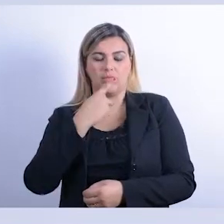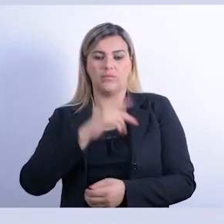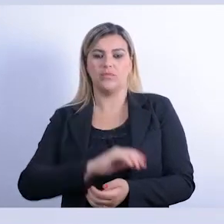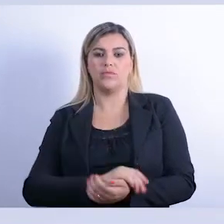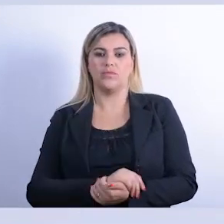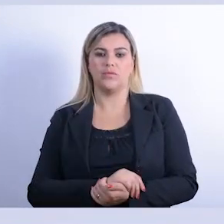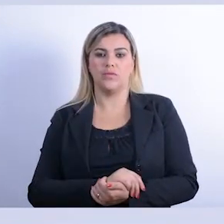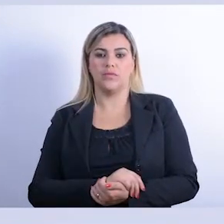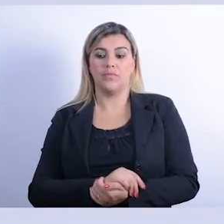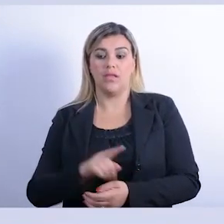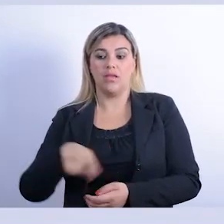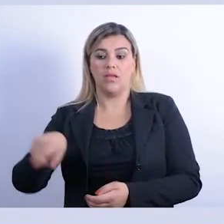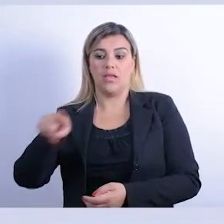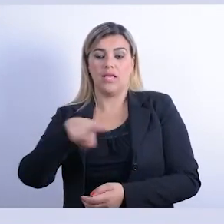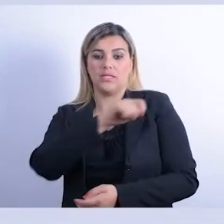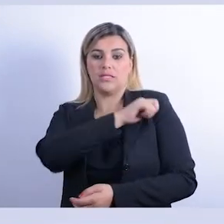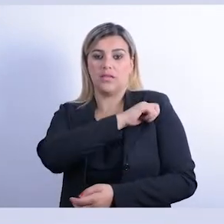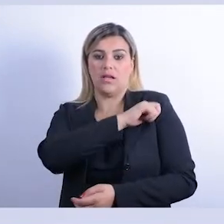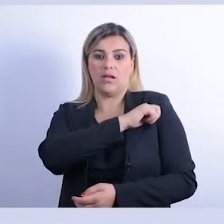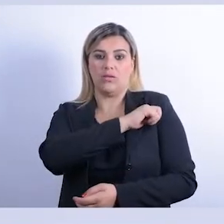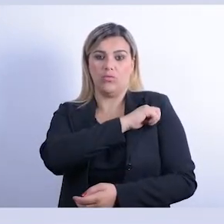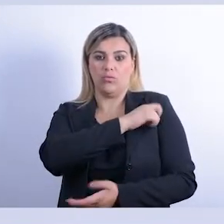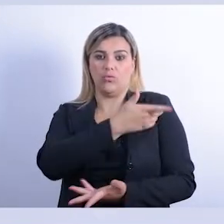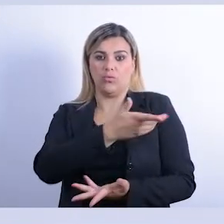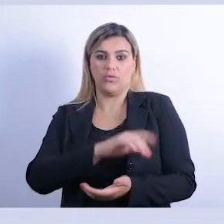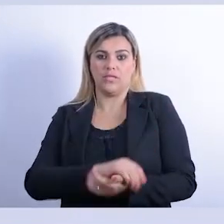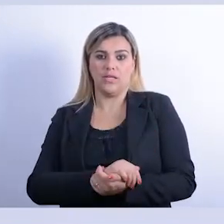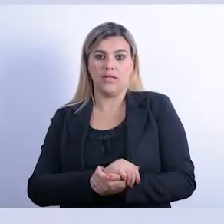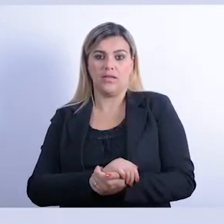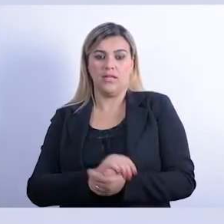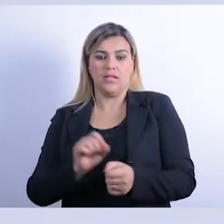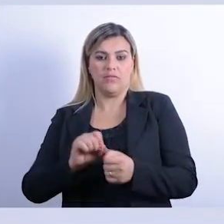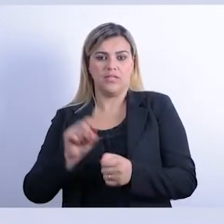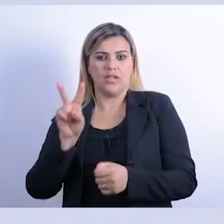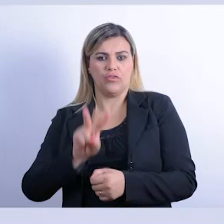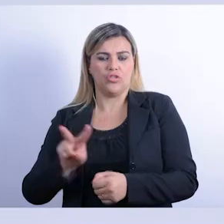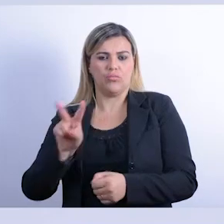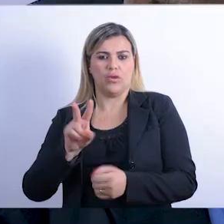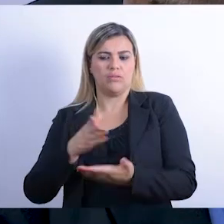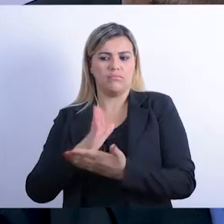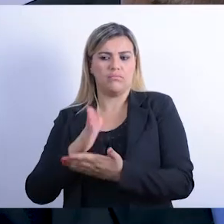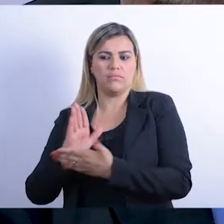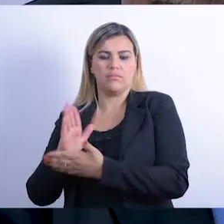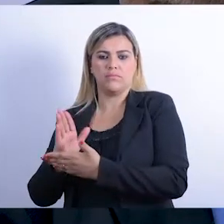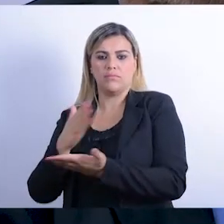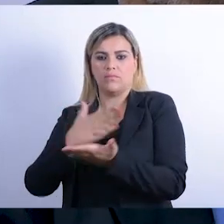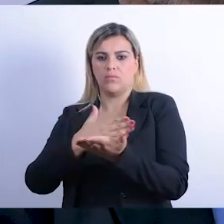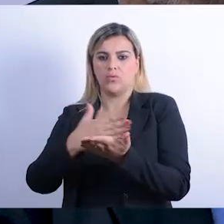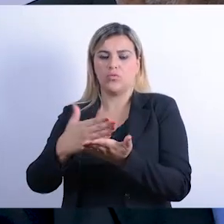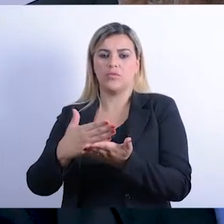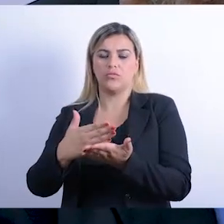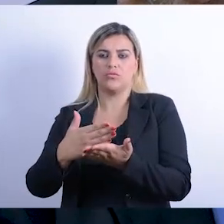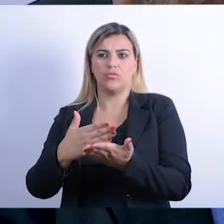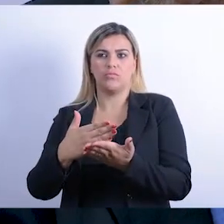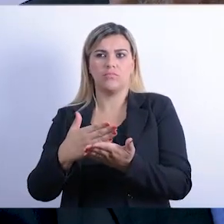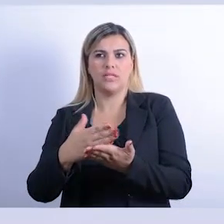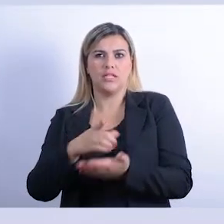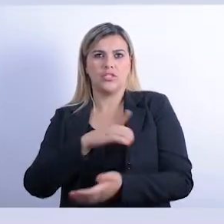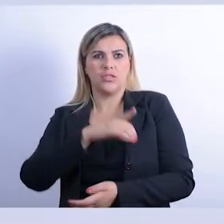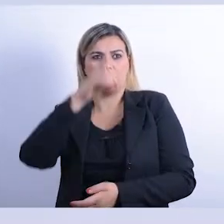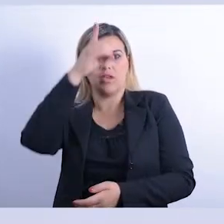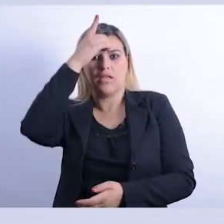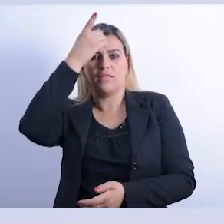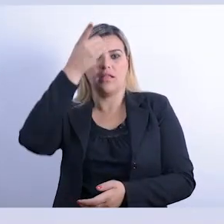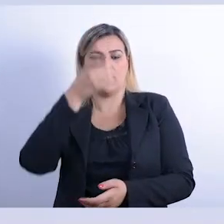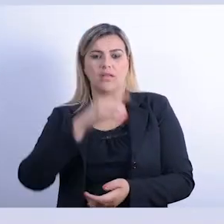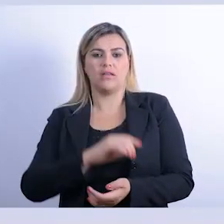alunos que prestaram vestibular se rebelaram dentro da escola, né? Até que surgiu